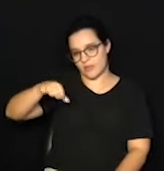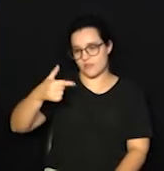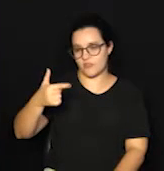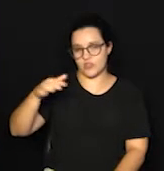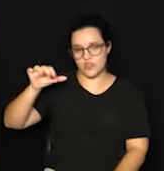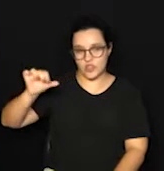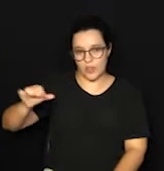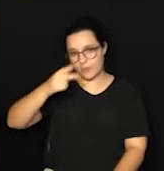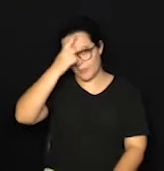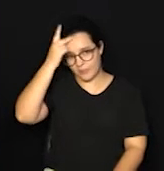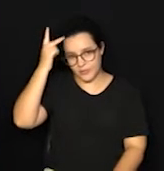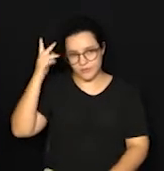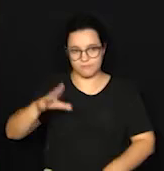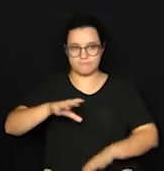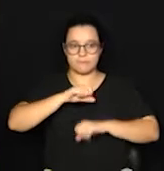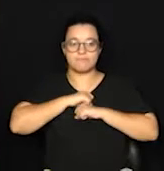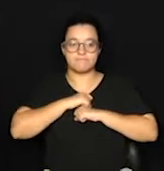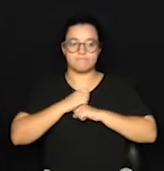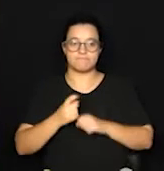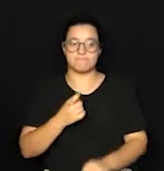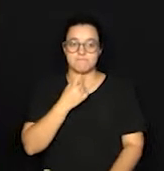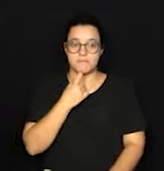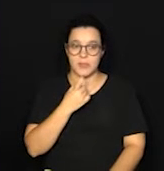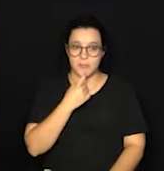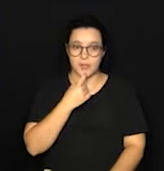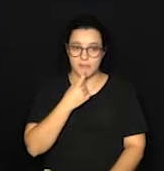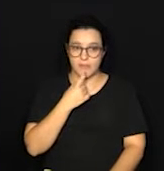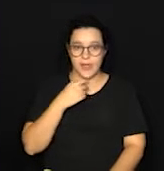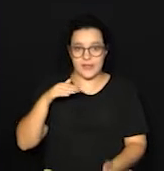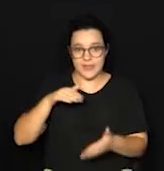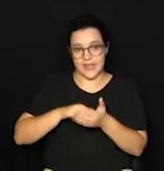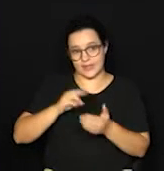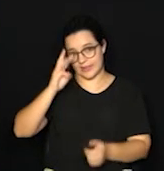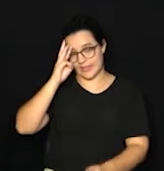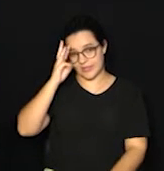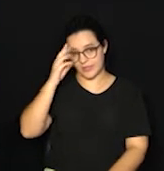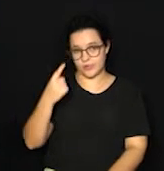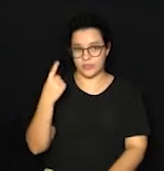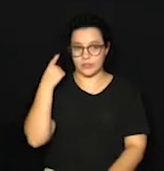90.929 casos, sendo que em Campinas, até esta terça-feira,